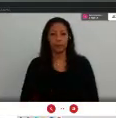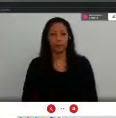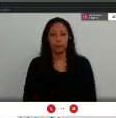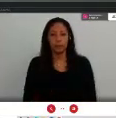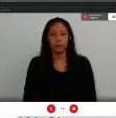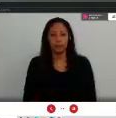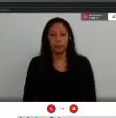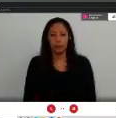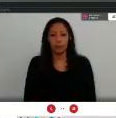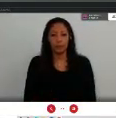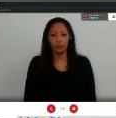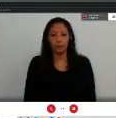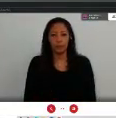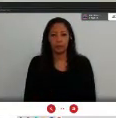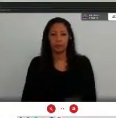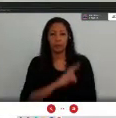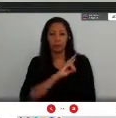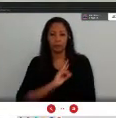Vereador Éder.